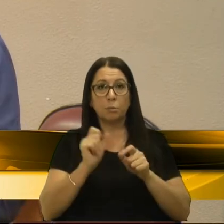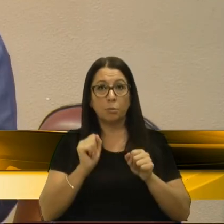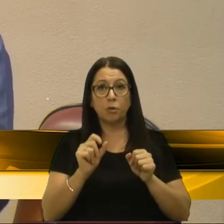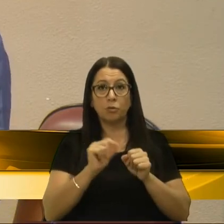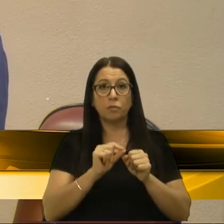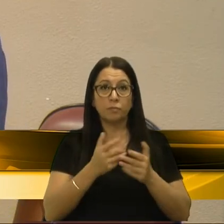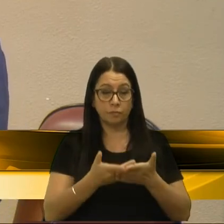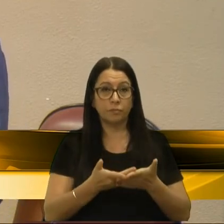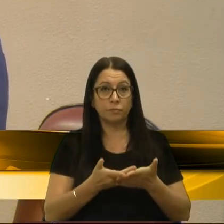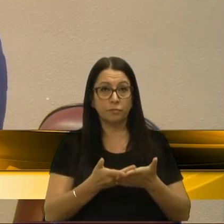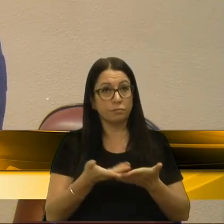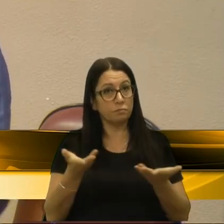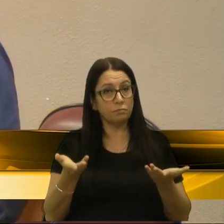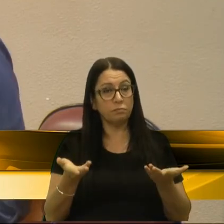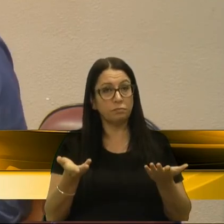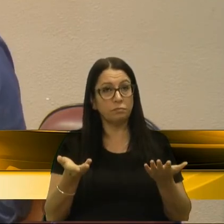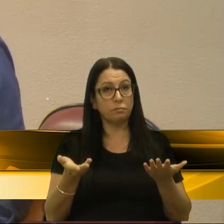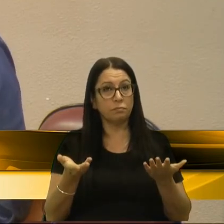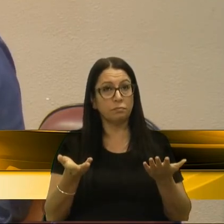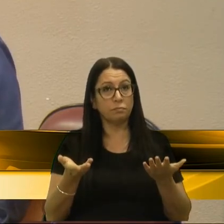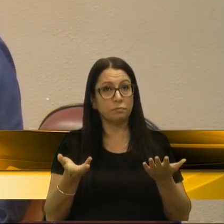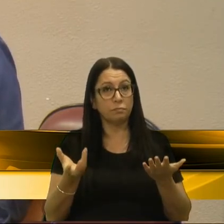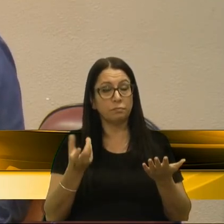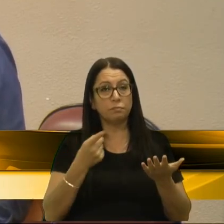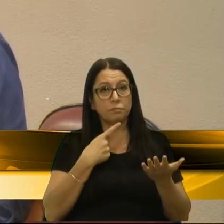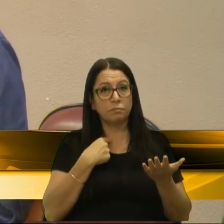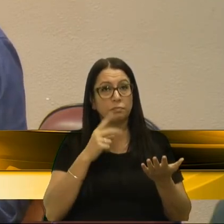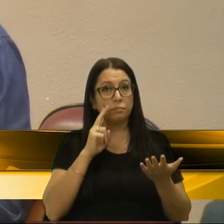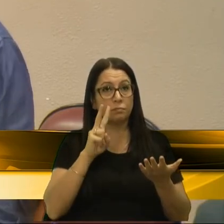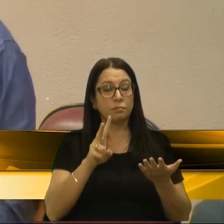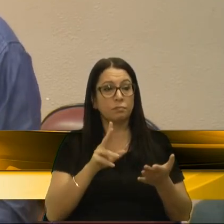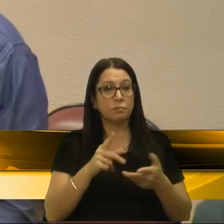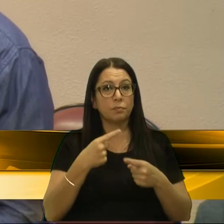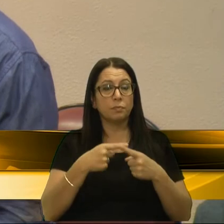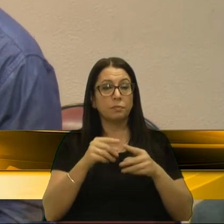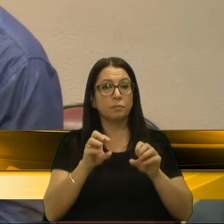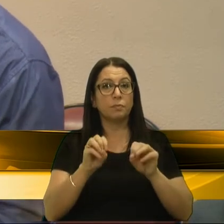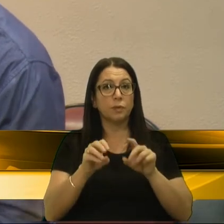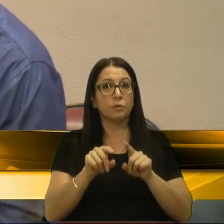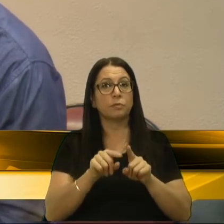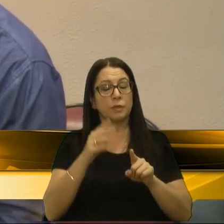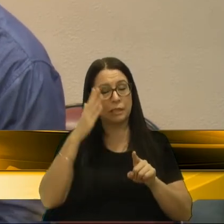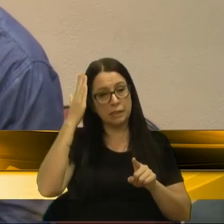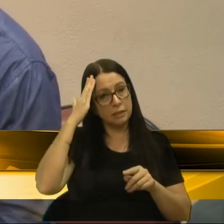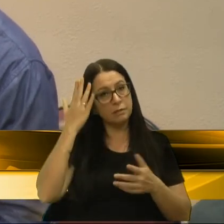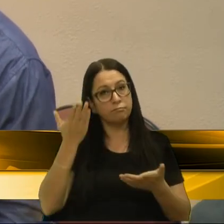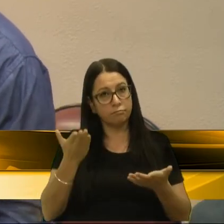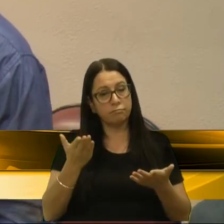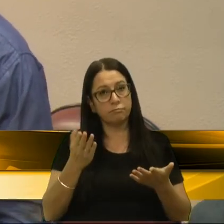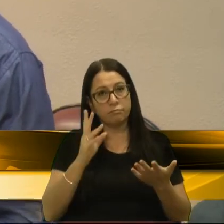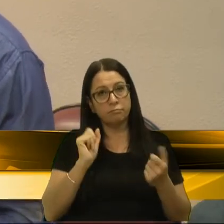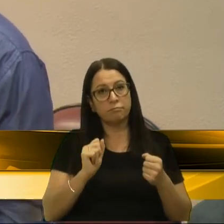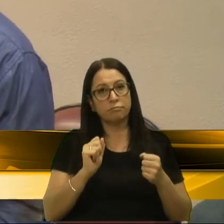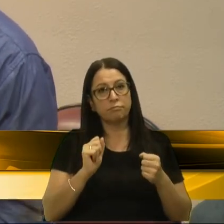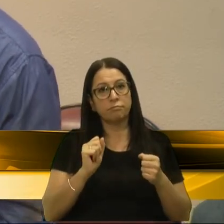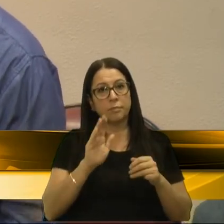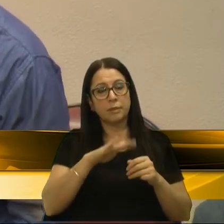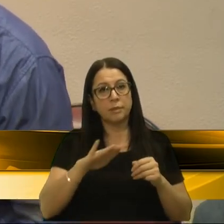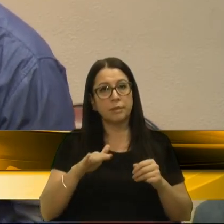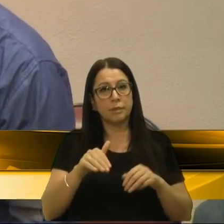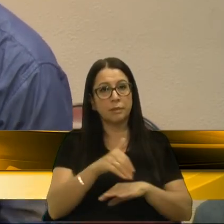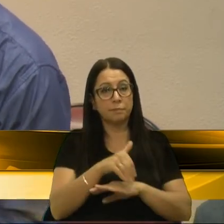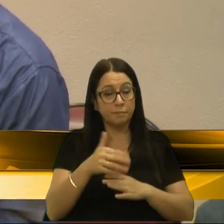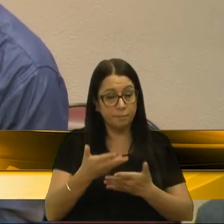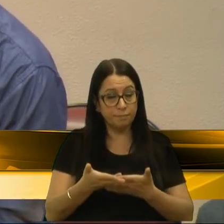pode, quer e gostaríamos de ver, né? Porque a educação, a gente sabe que não pode ficar essas crianças na